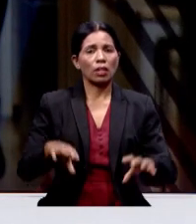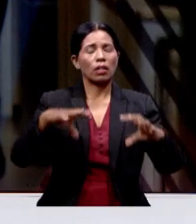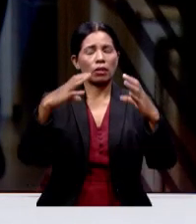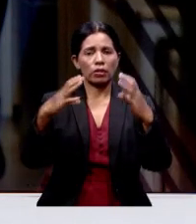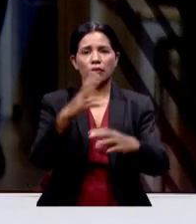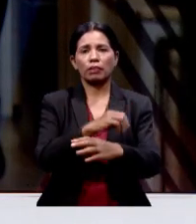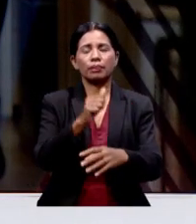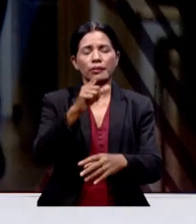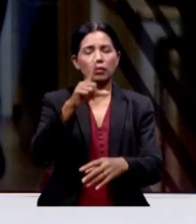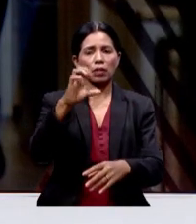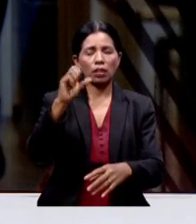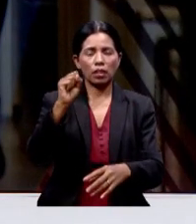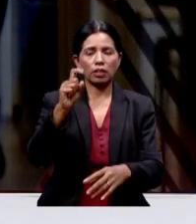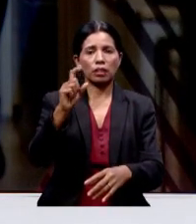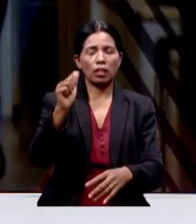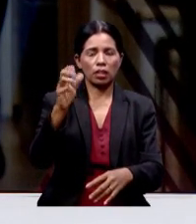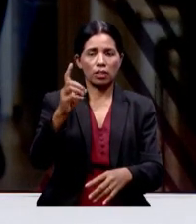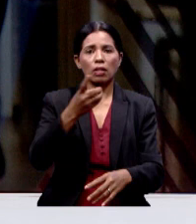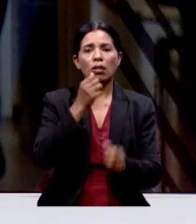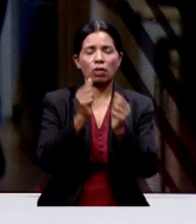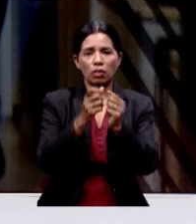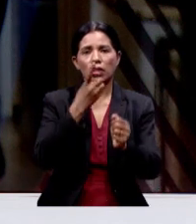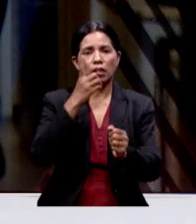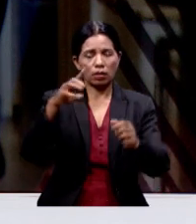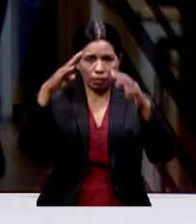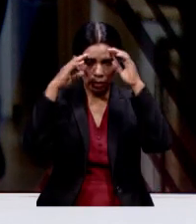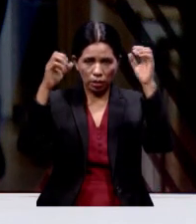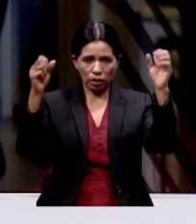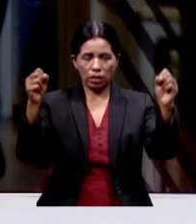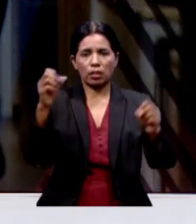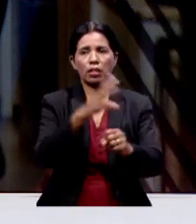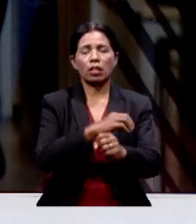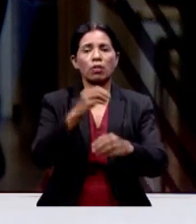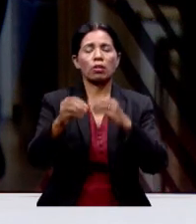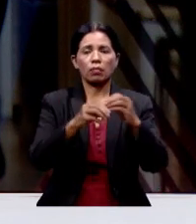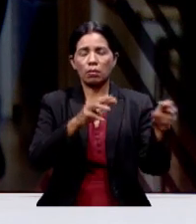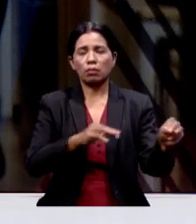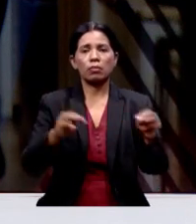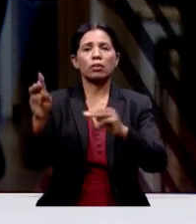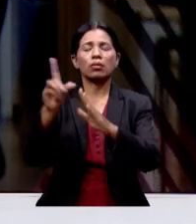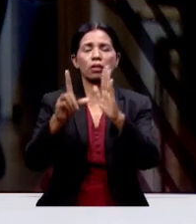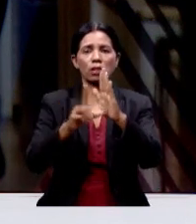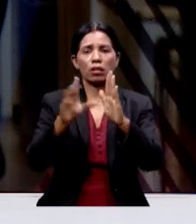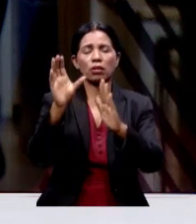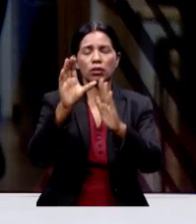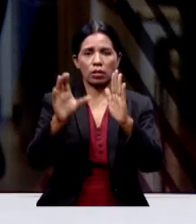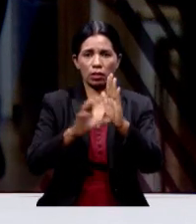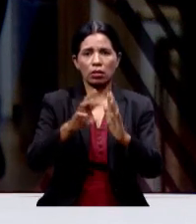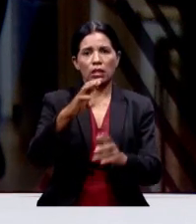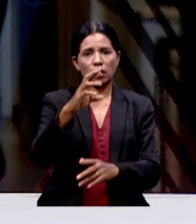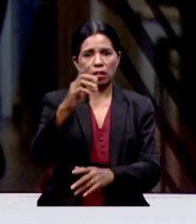constitucionalista Alexandre Cotrial concorda com a declaração do Presidente da República com a barra da alteração da Constituição RTL.